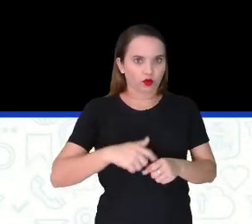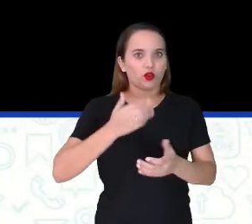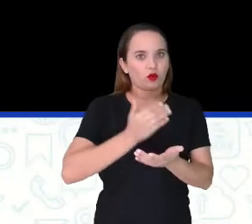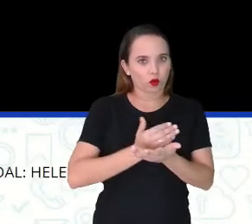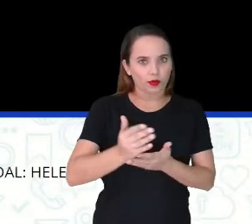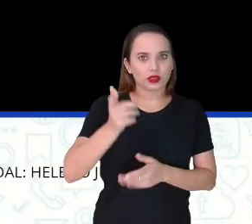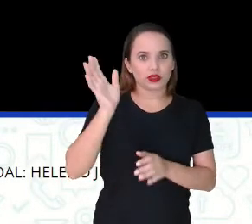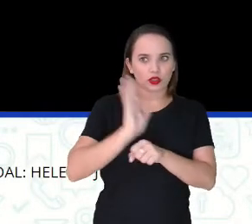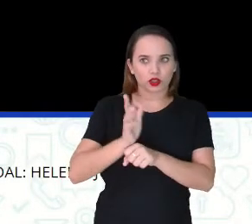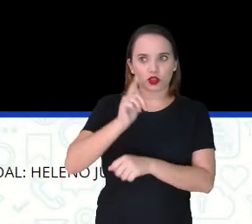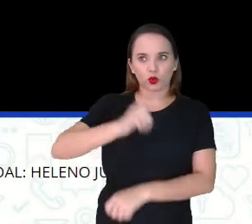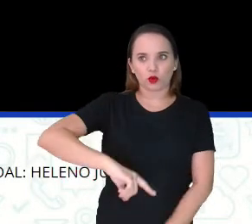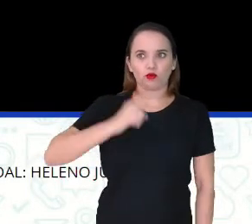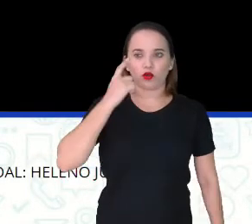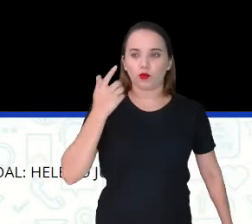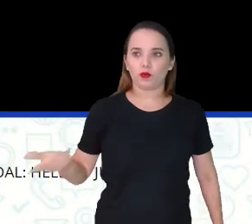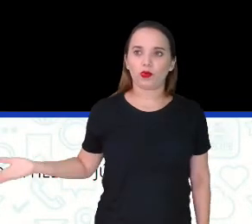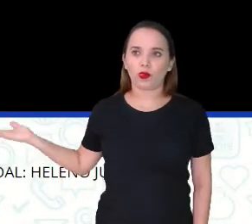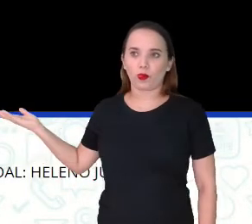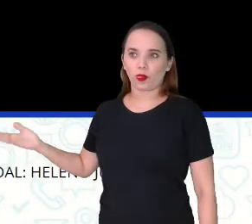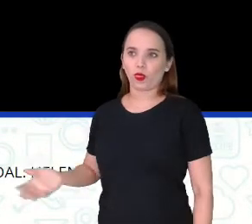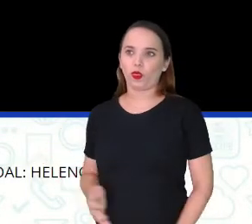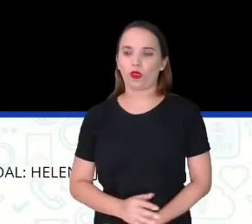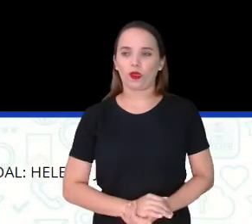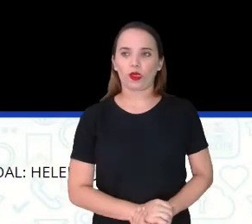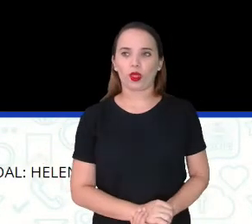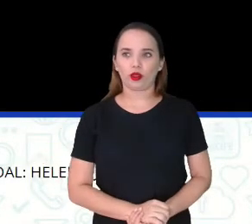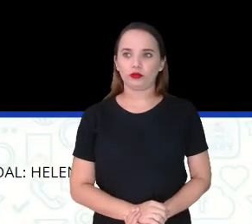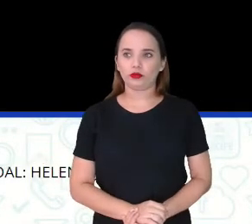novo. Ó,